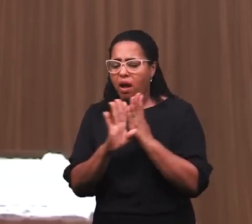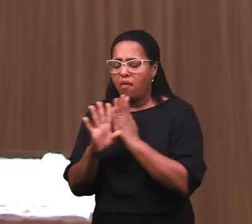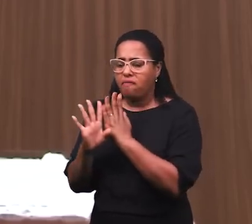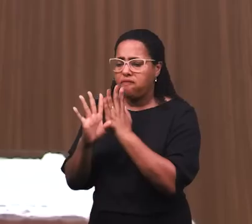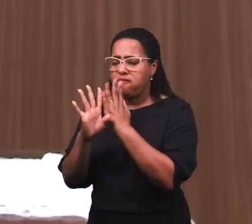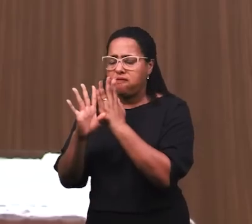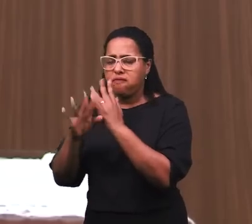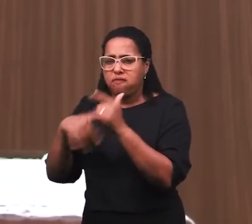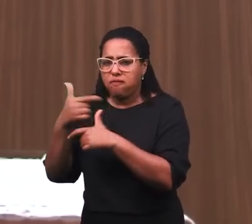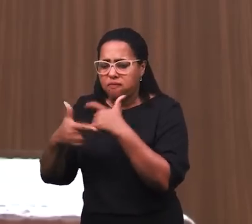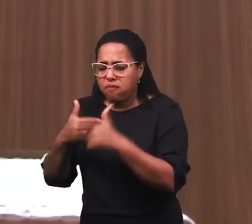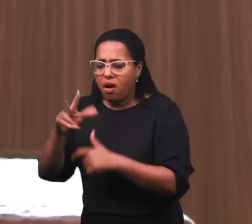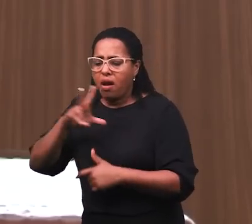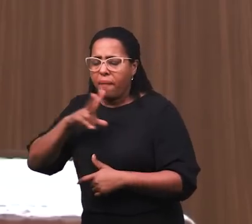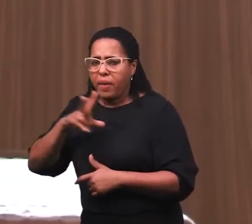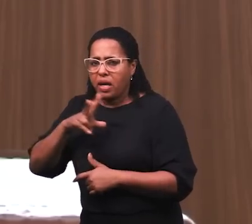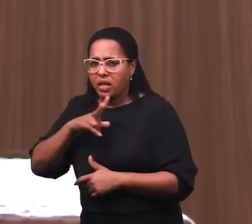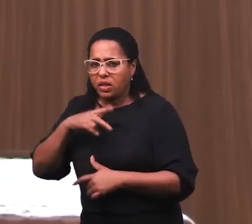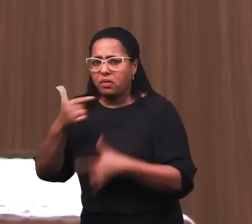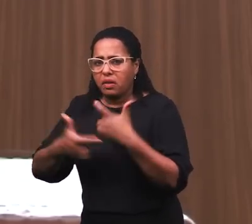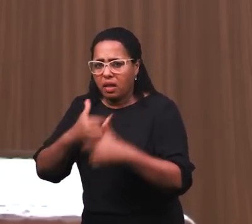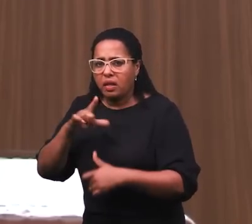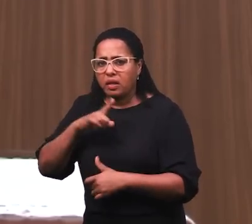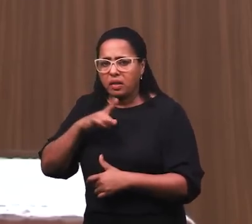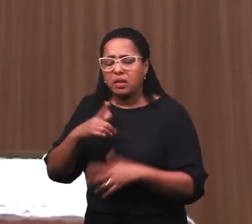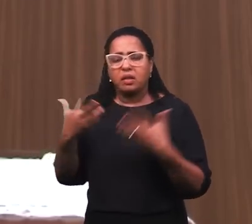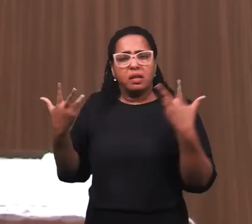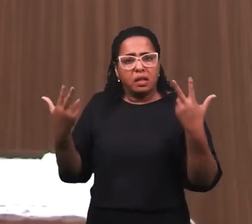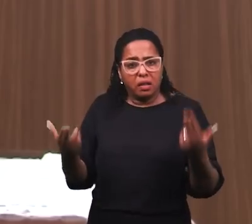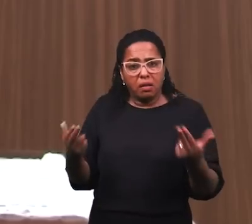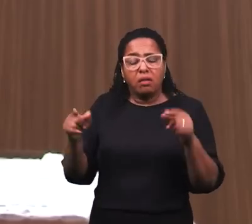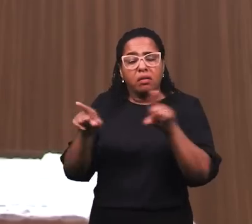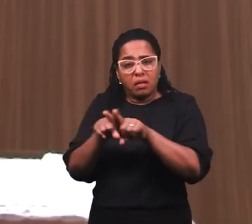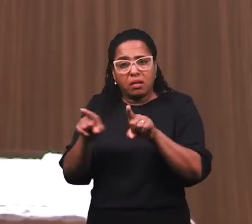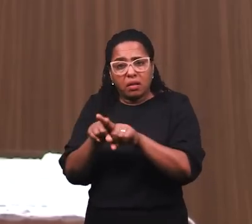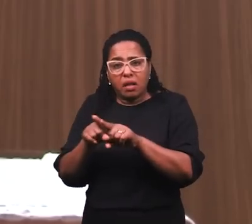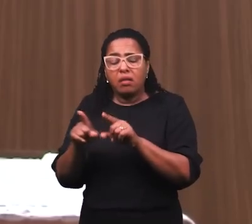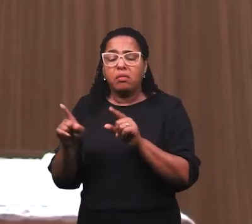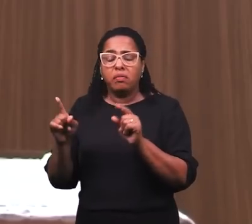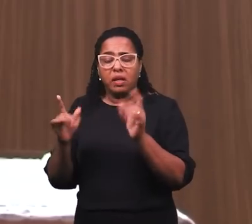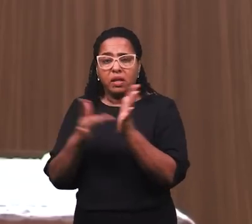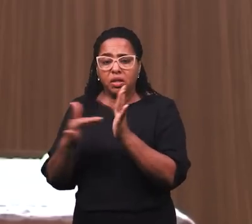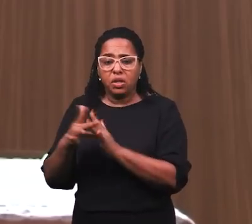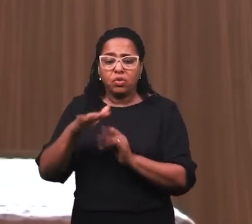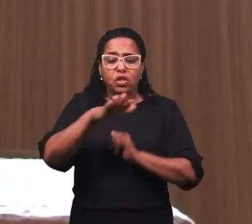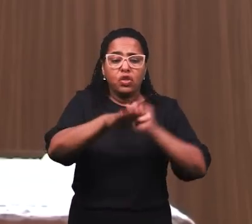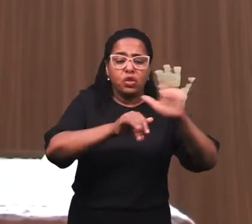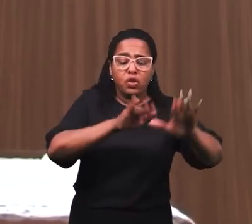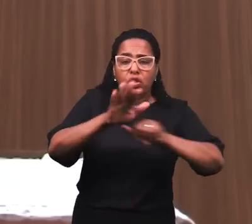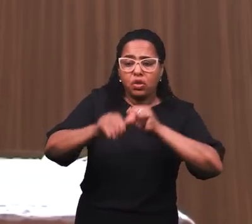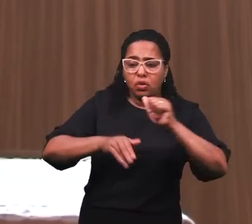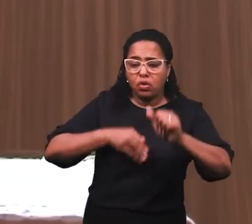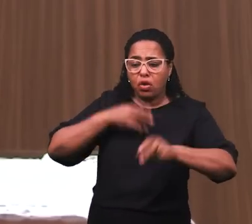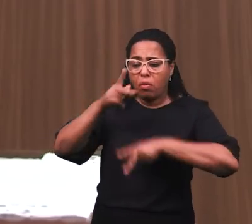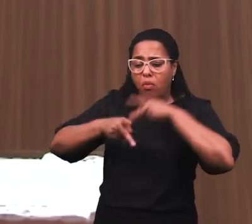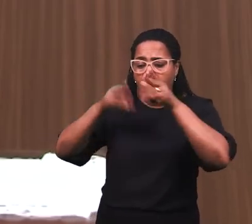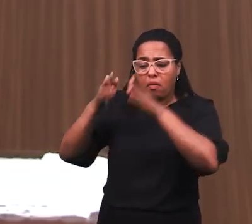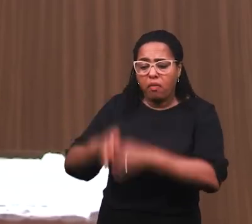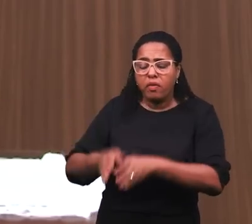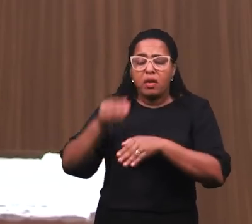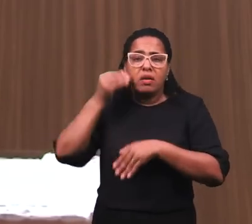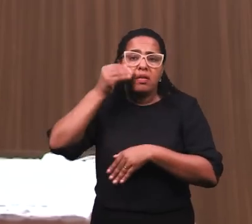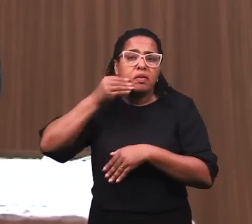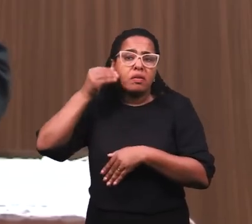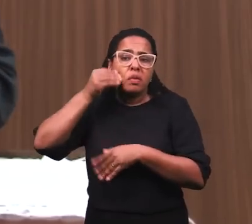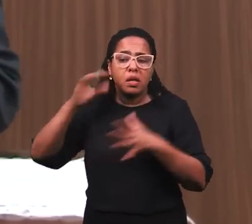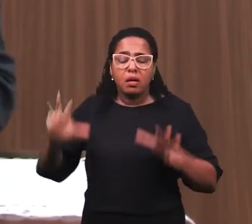tão íntima e pessoal, assim como ele também tem nos separado como igreja para uma experiência,